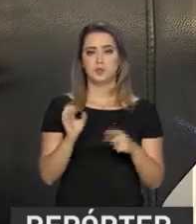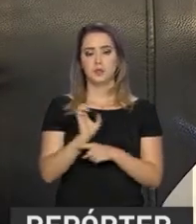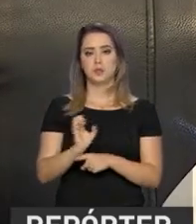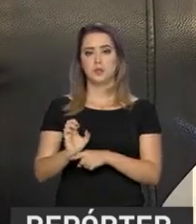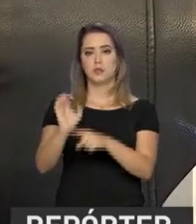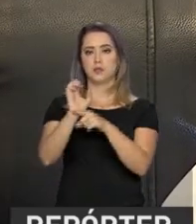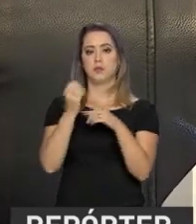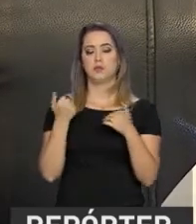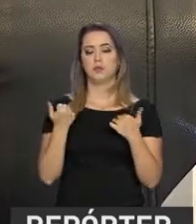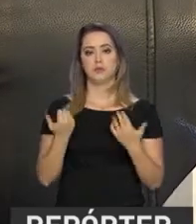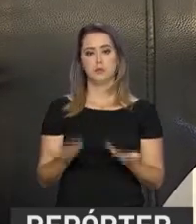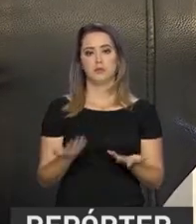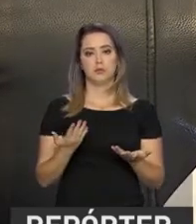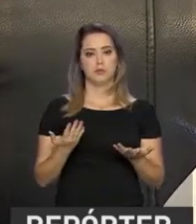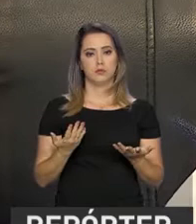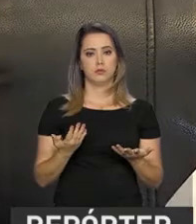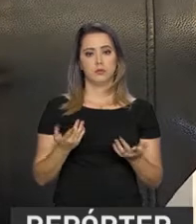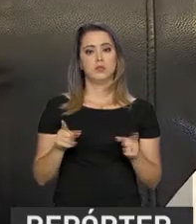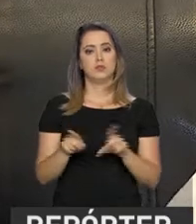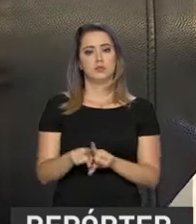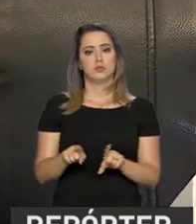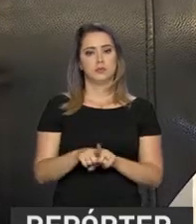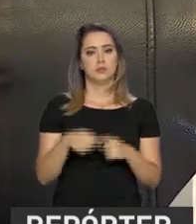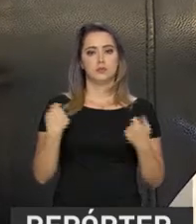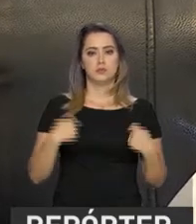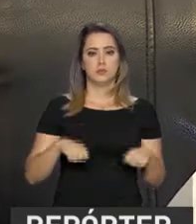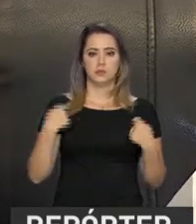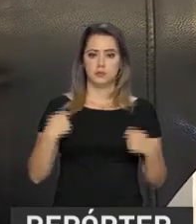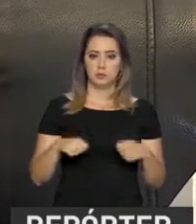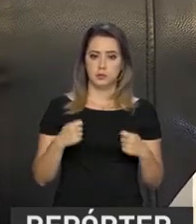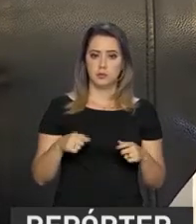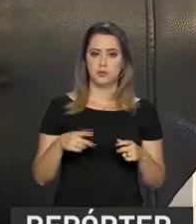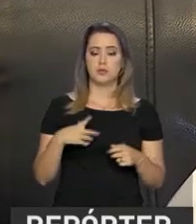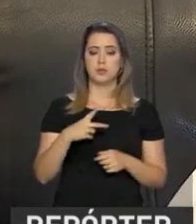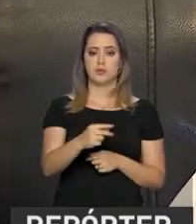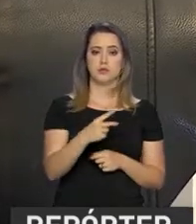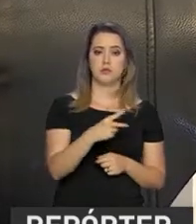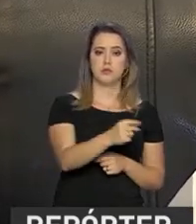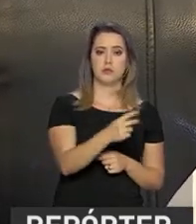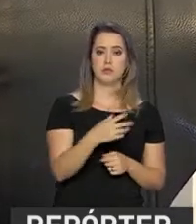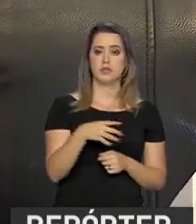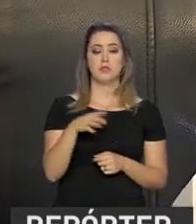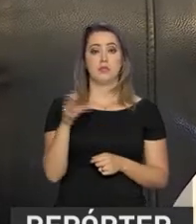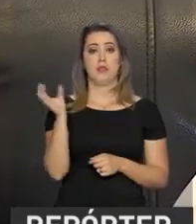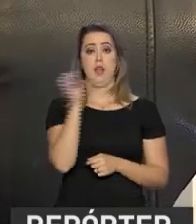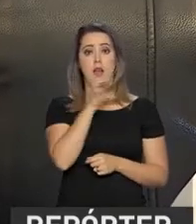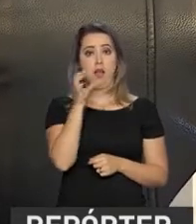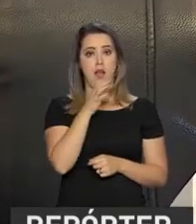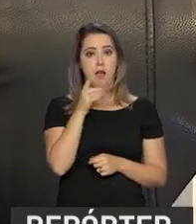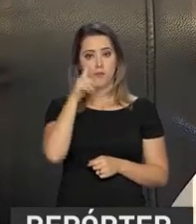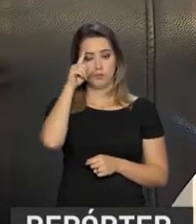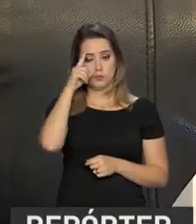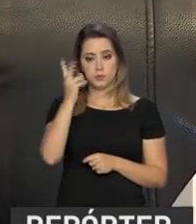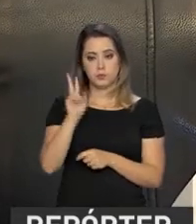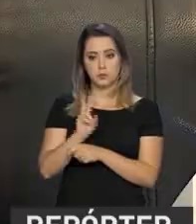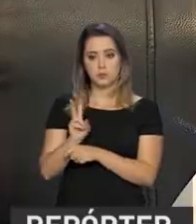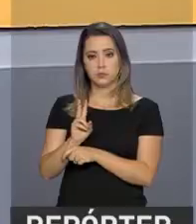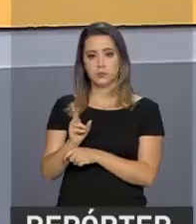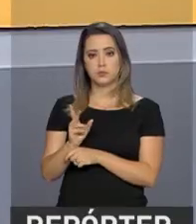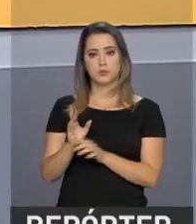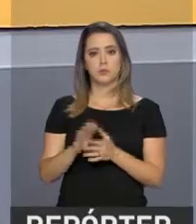estado, né, e ainda precisa de fazer a vacinação compulsória sob acompanhamento do serviço